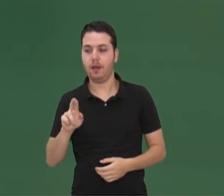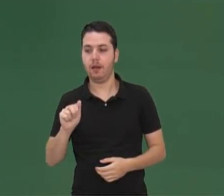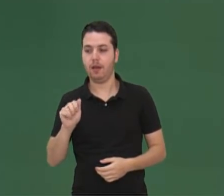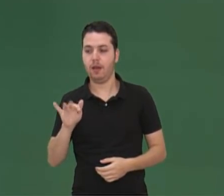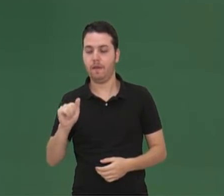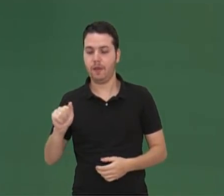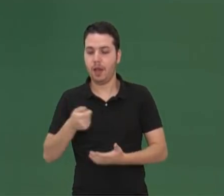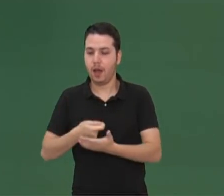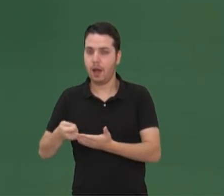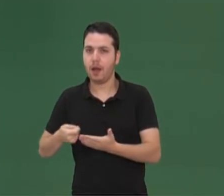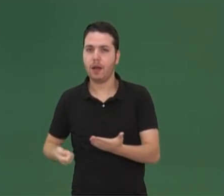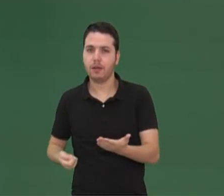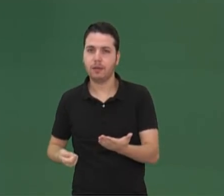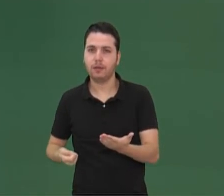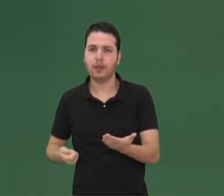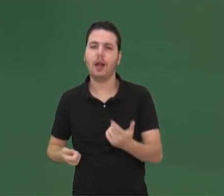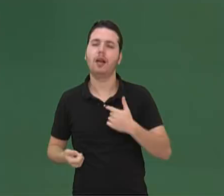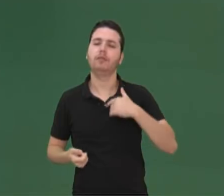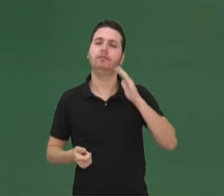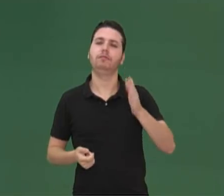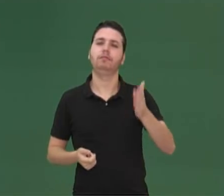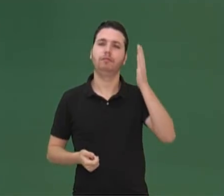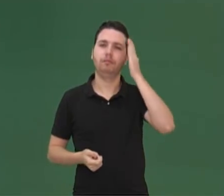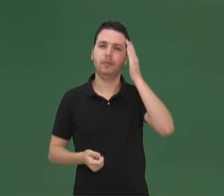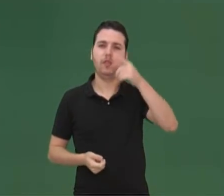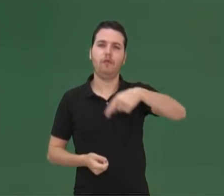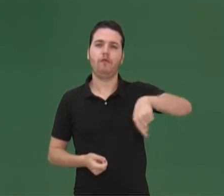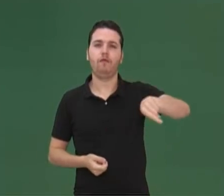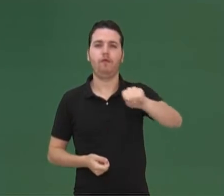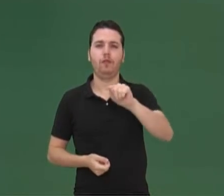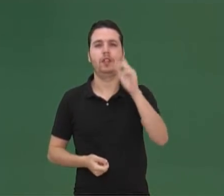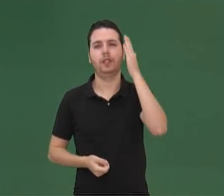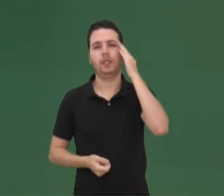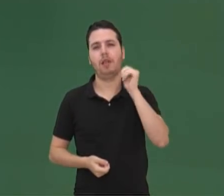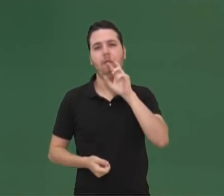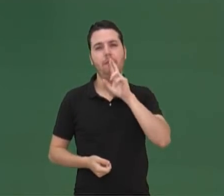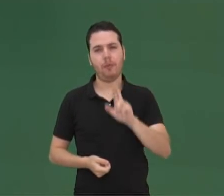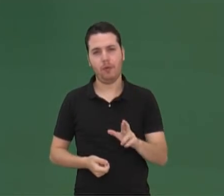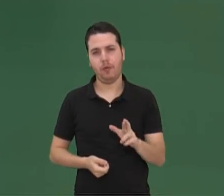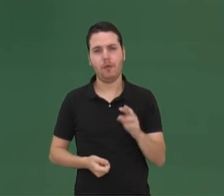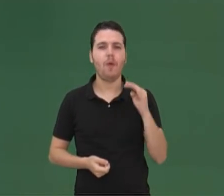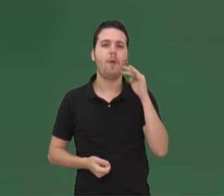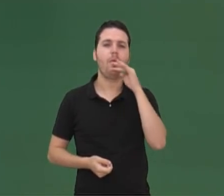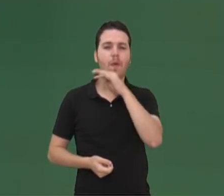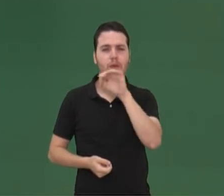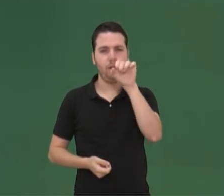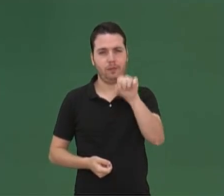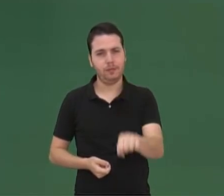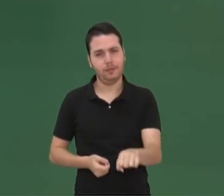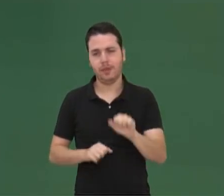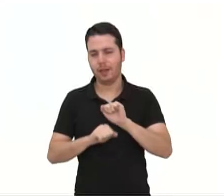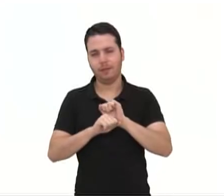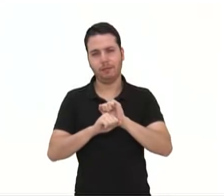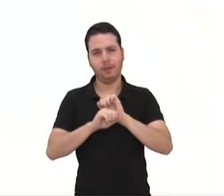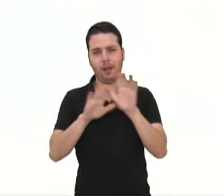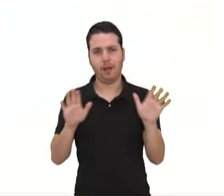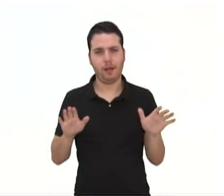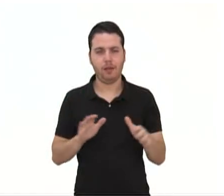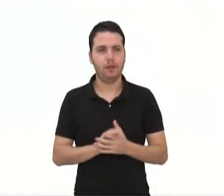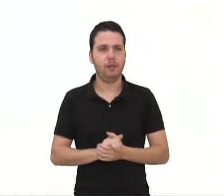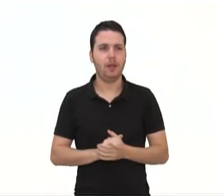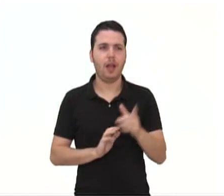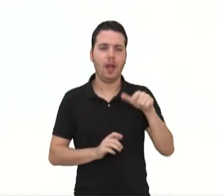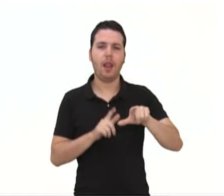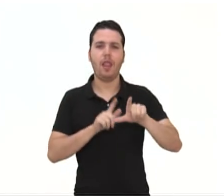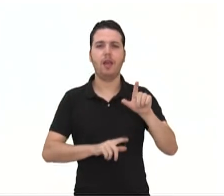Grafia, escrita. Eu já sei que você sabe. Claro que sim. É a letra B.